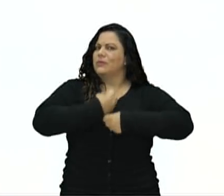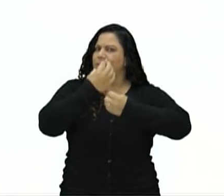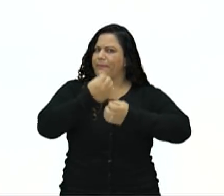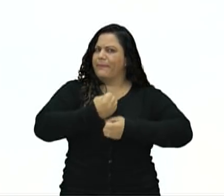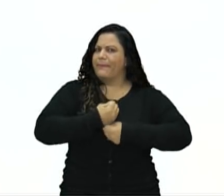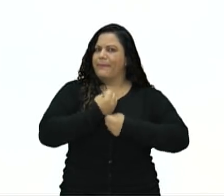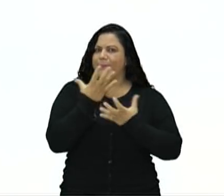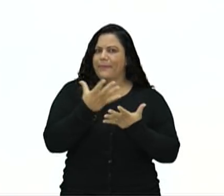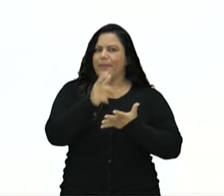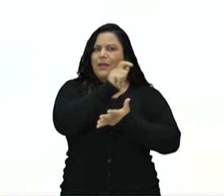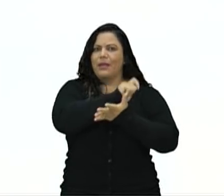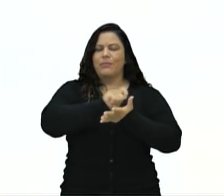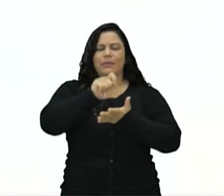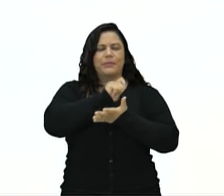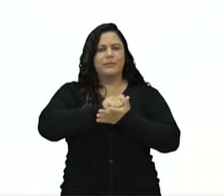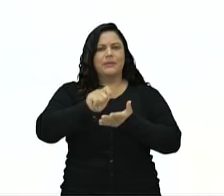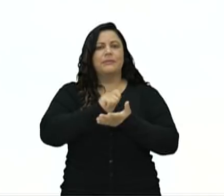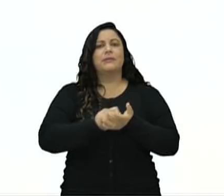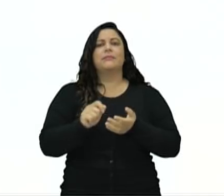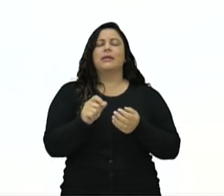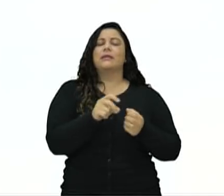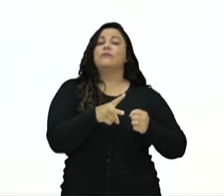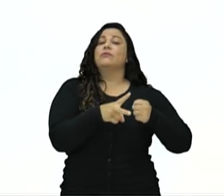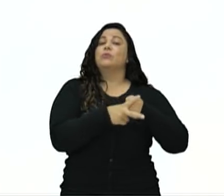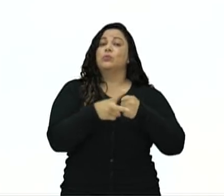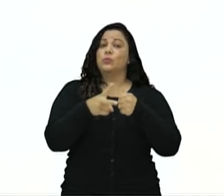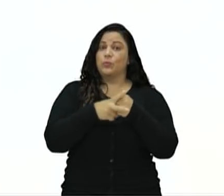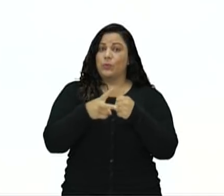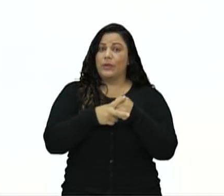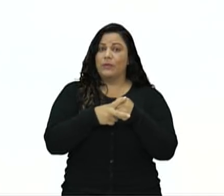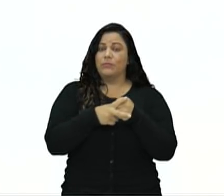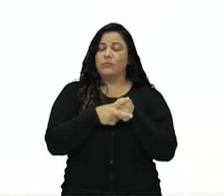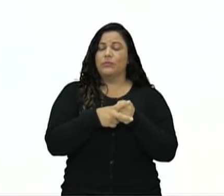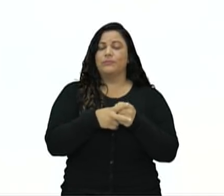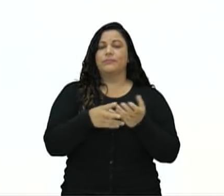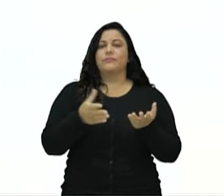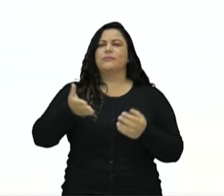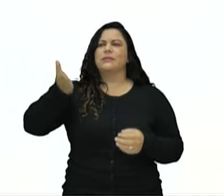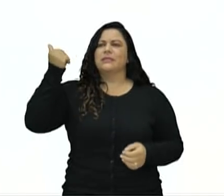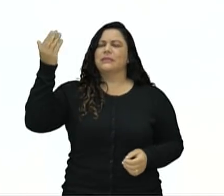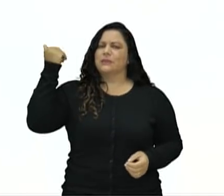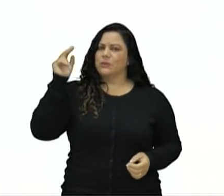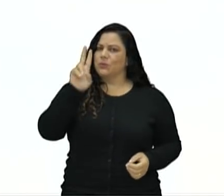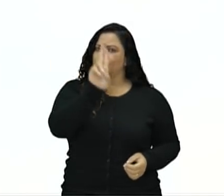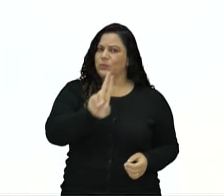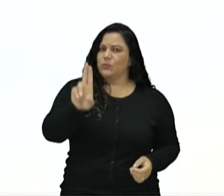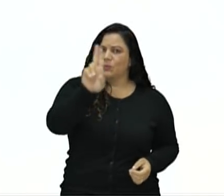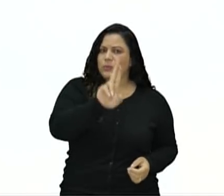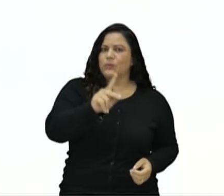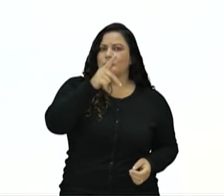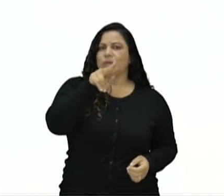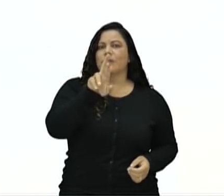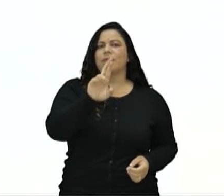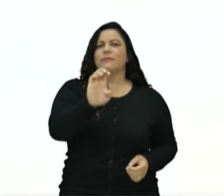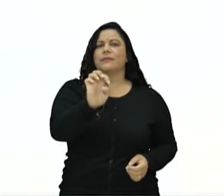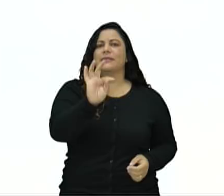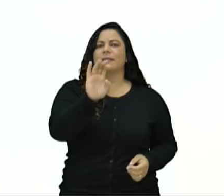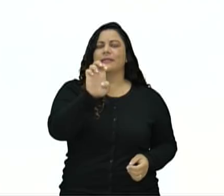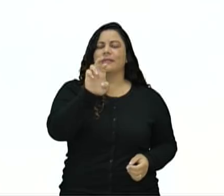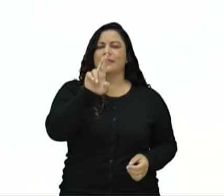viu que os verbos, a maioria, eles são utilizados no tempo passado, né? No tempo pretérito, do modo